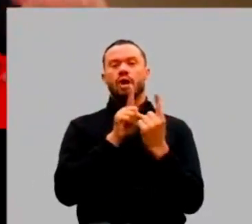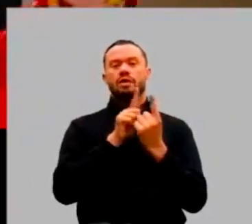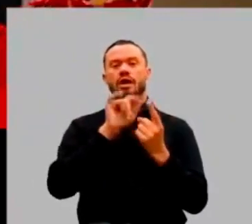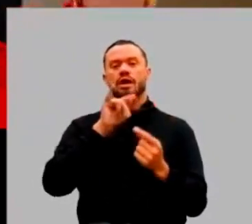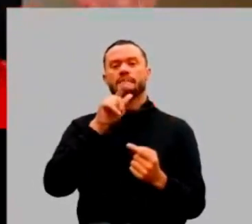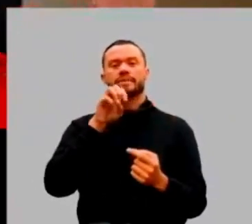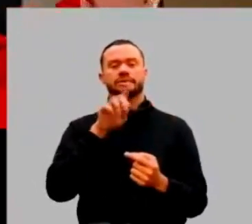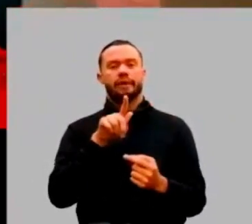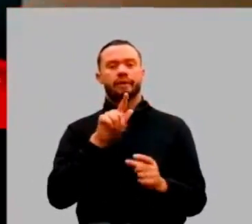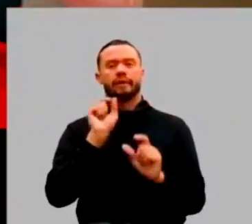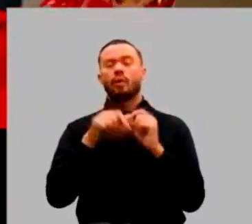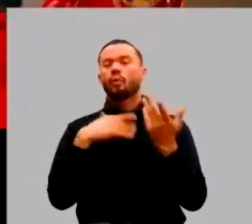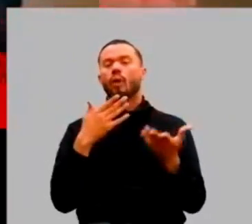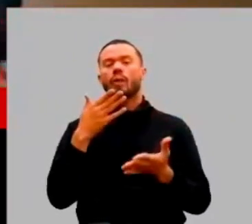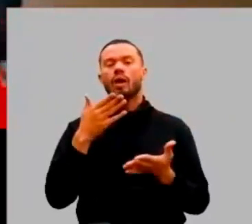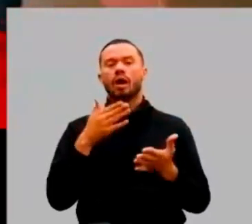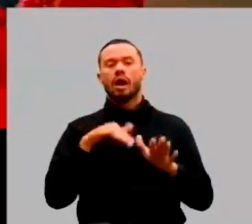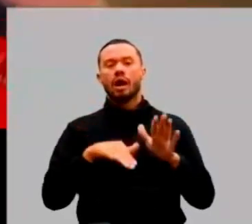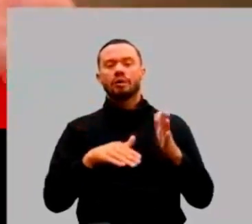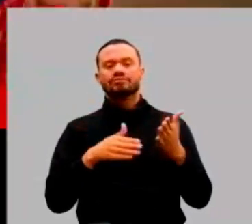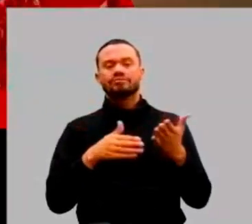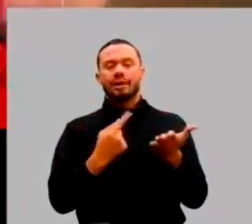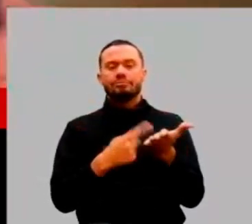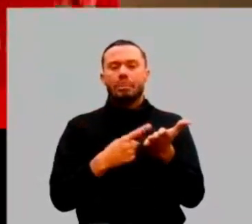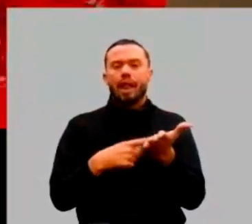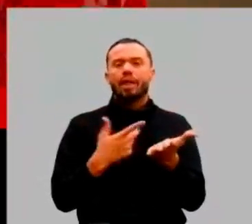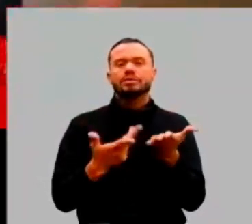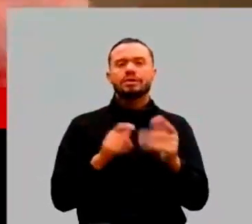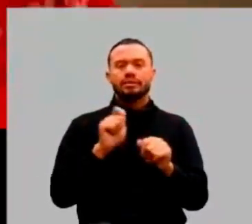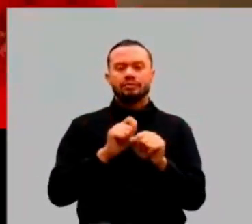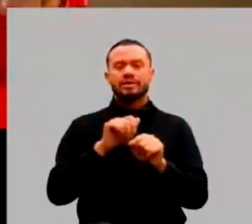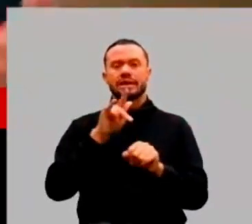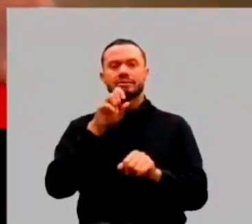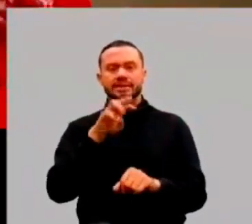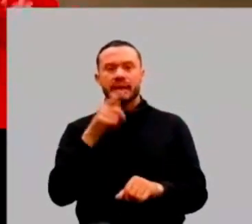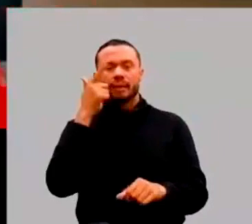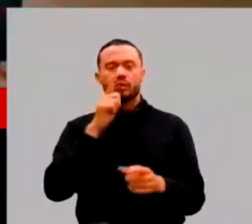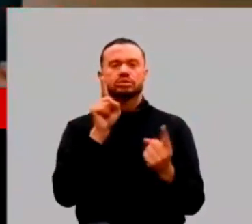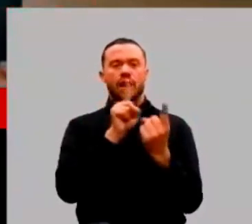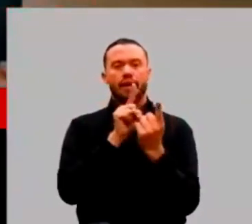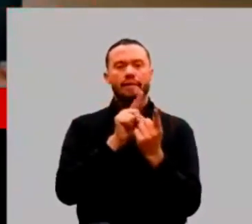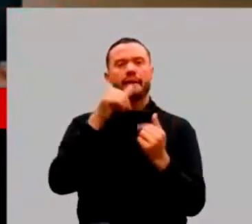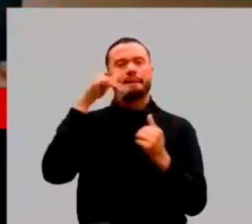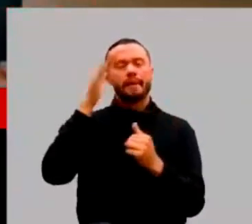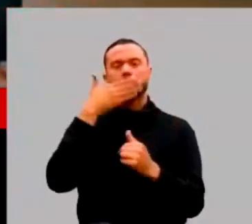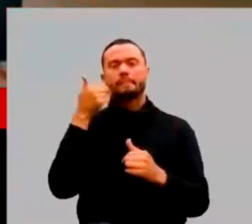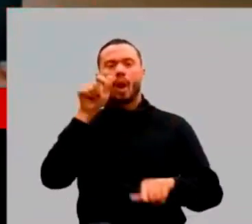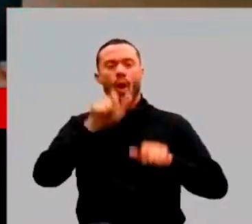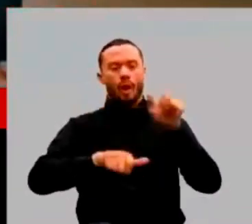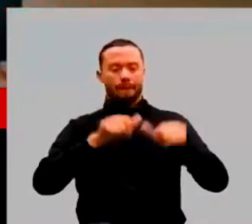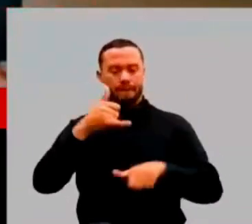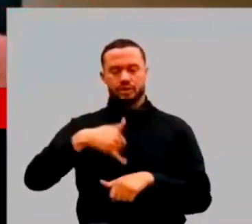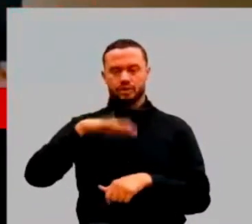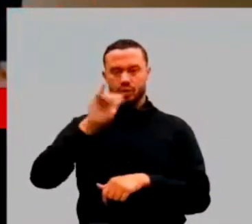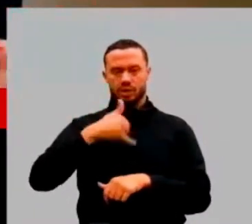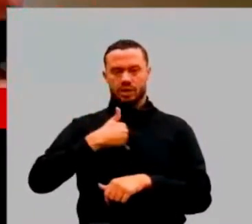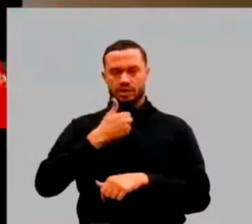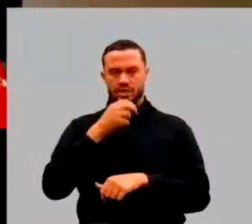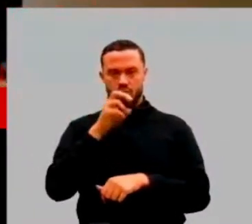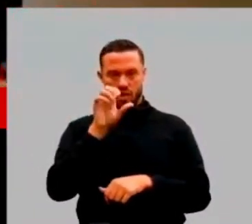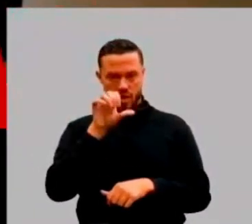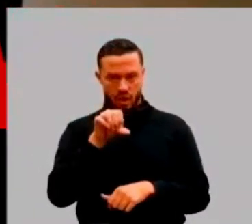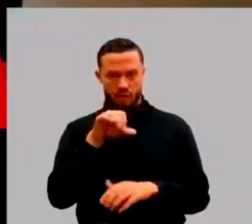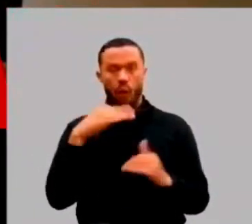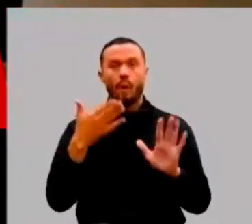planejamento está sendo feito no ipseng para atender mais e melhor as pessoas com mais de 59 anos ou o